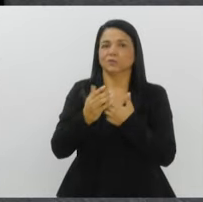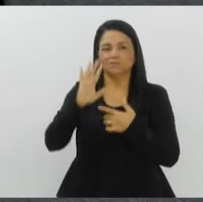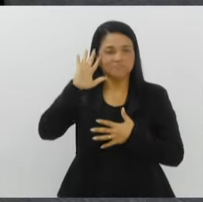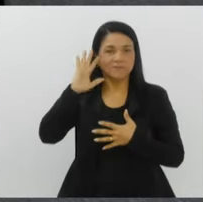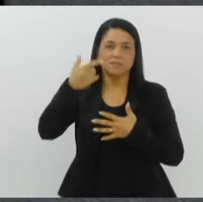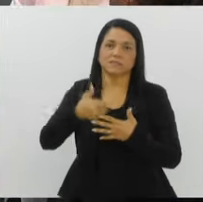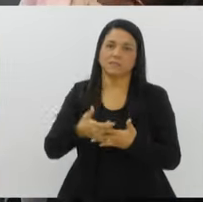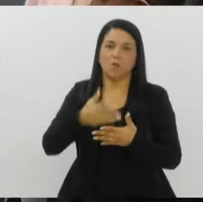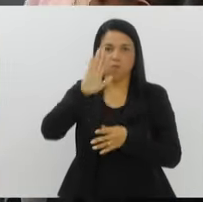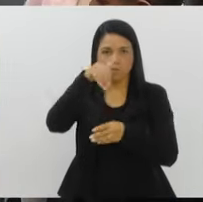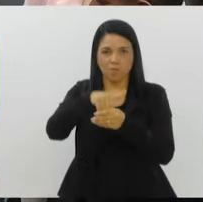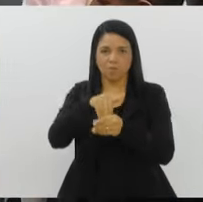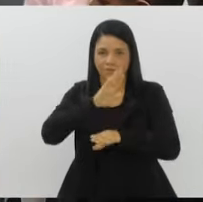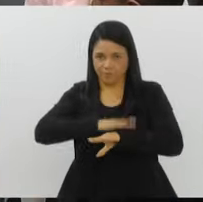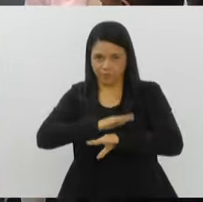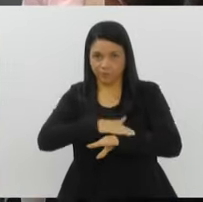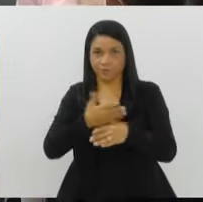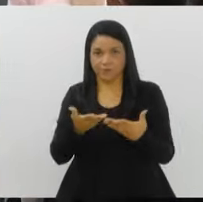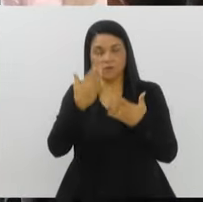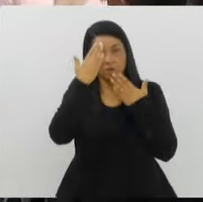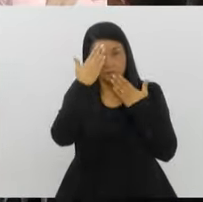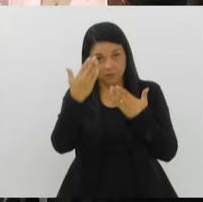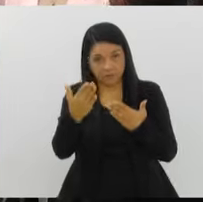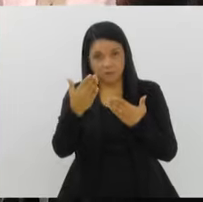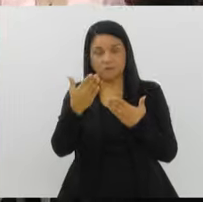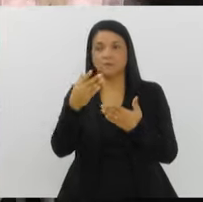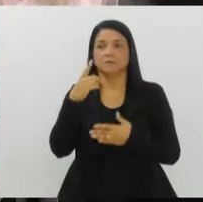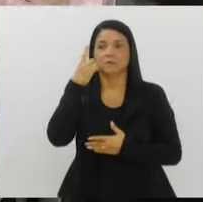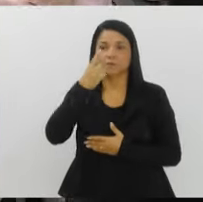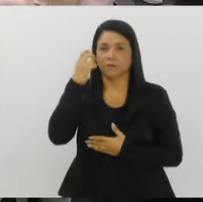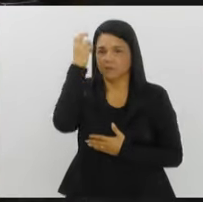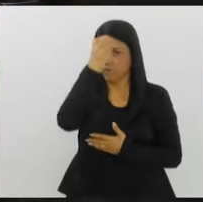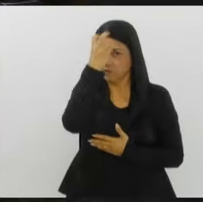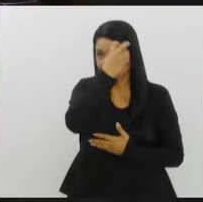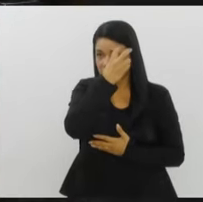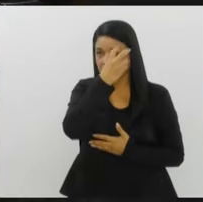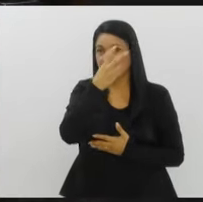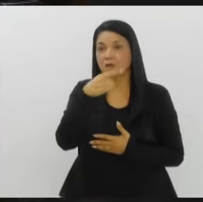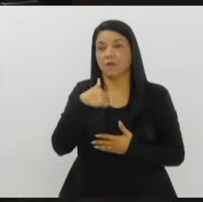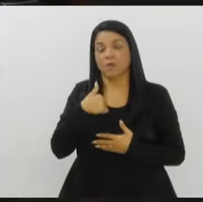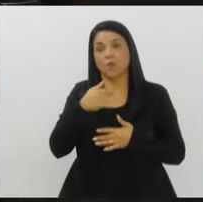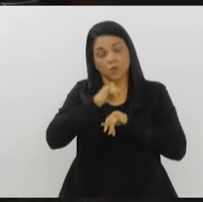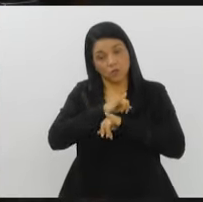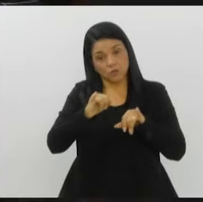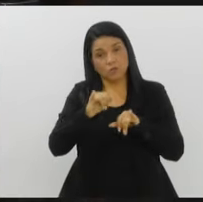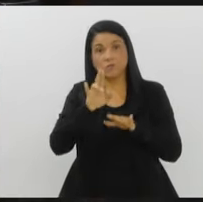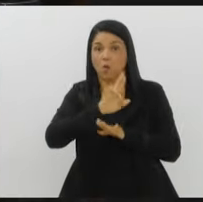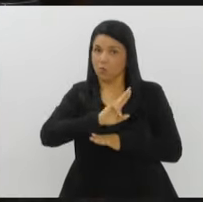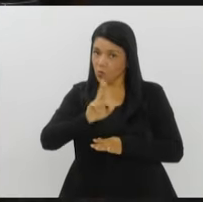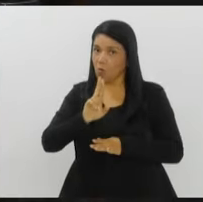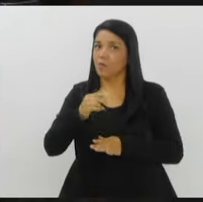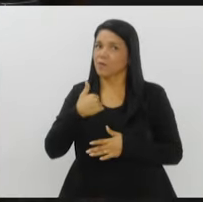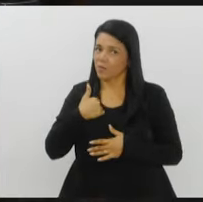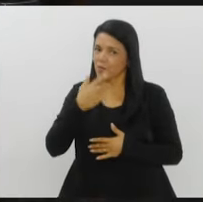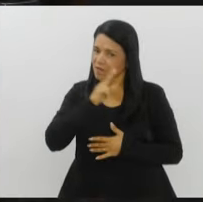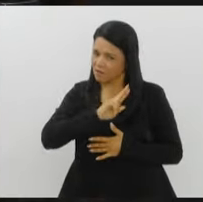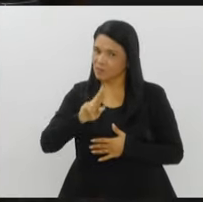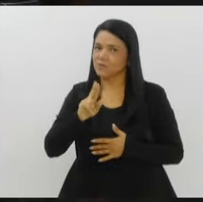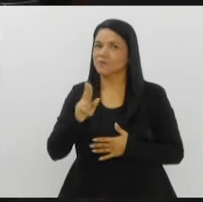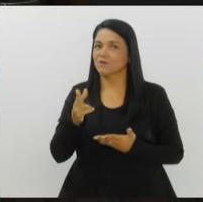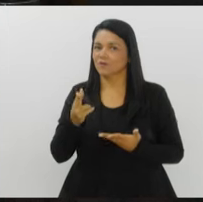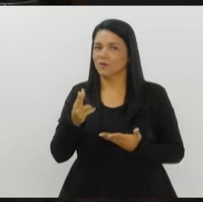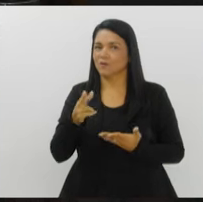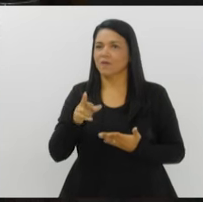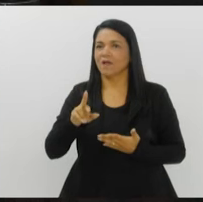votar. Obrigado, presidente. Queria... Obrigada, deputada Verônica. Mas eu iria anunciar aqui o nome do...